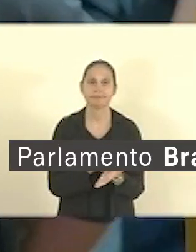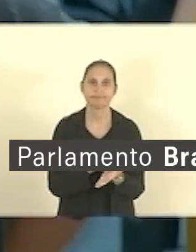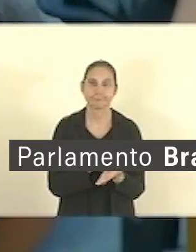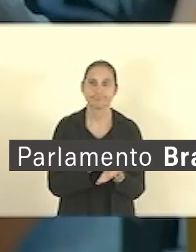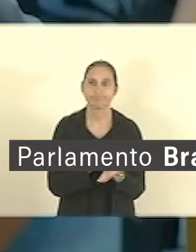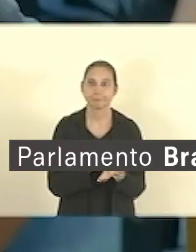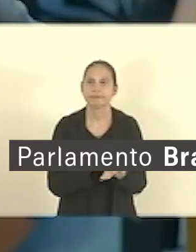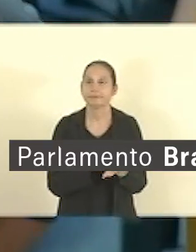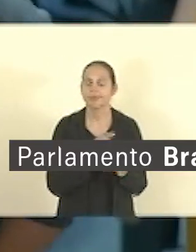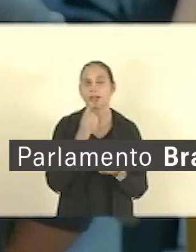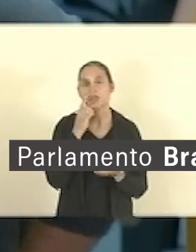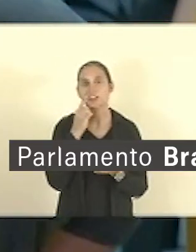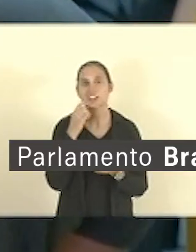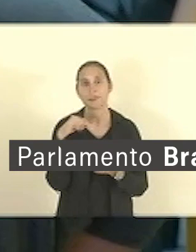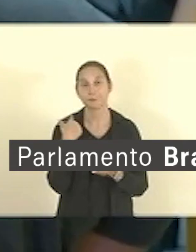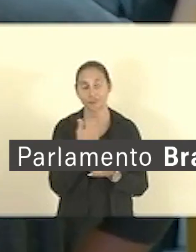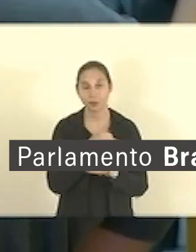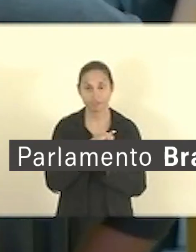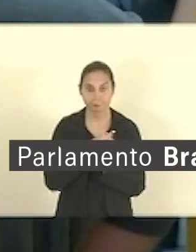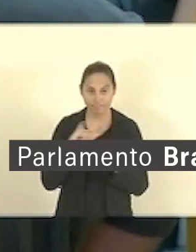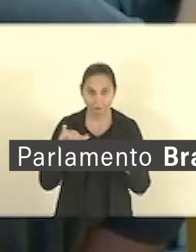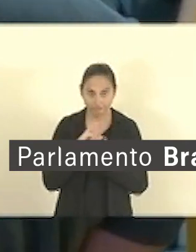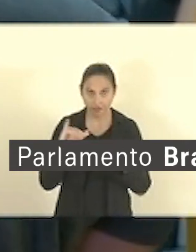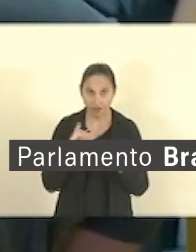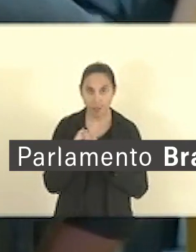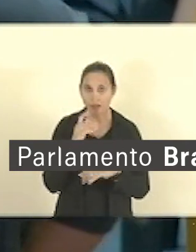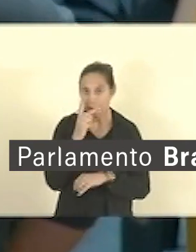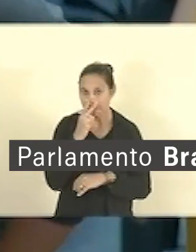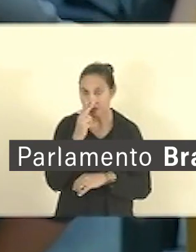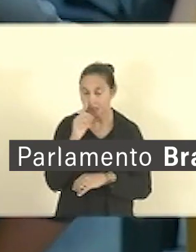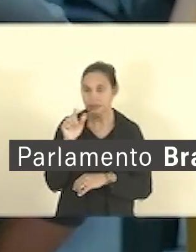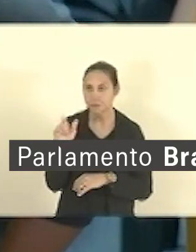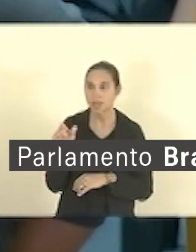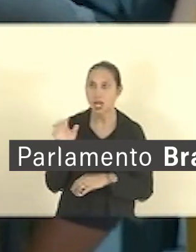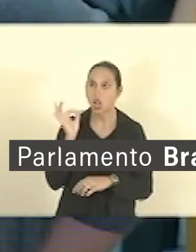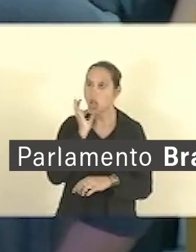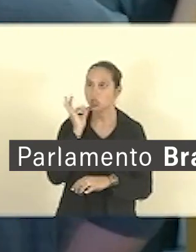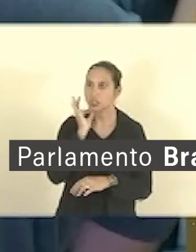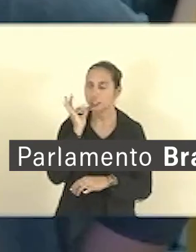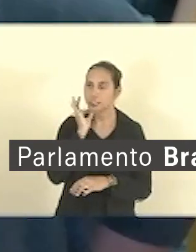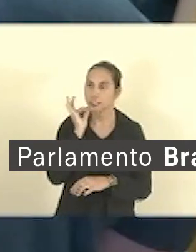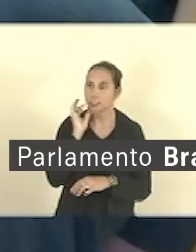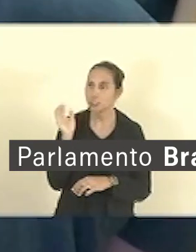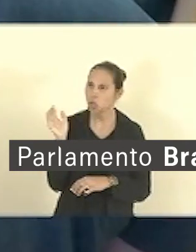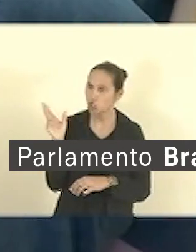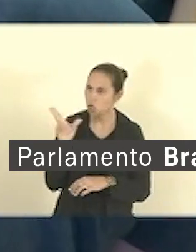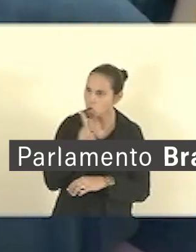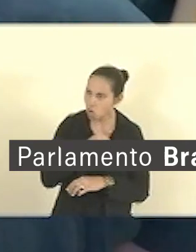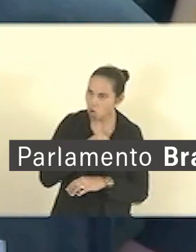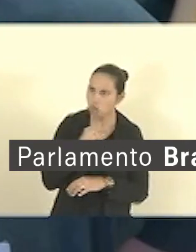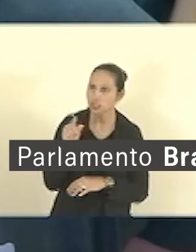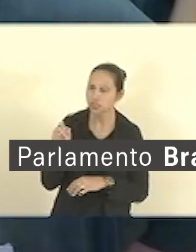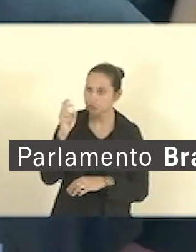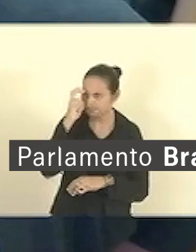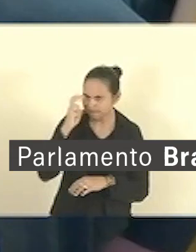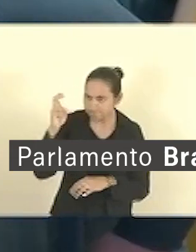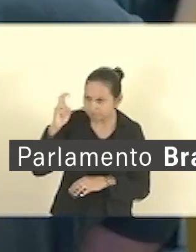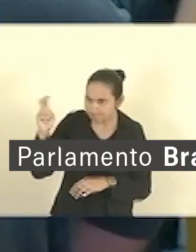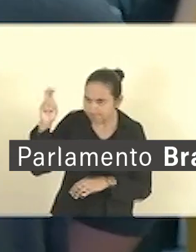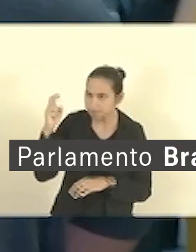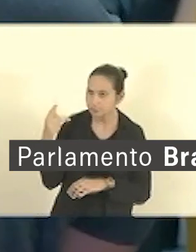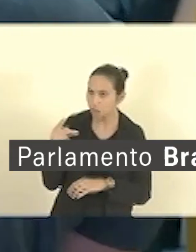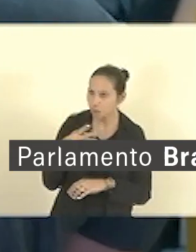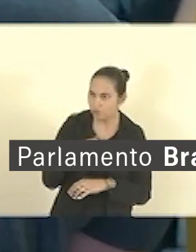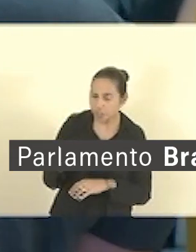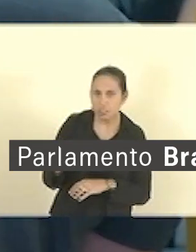gente fala para as pessoas, parece que você ganhou na loteria, né? Nossa, seu filho é superdotado. E